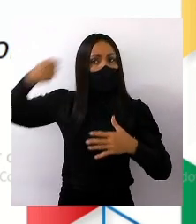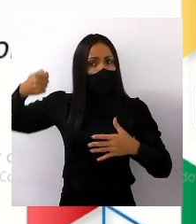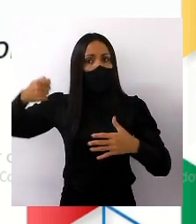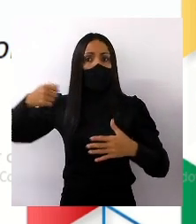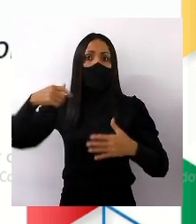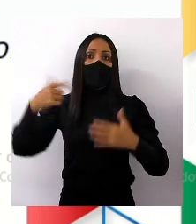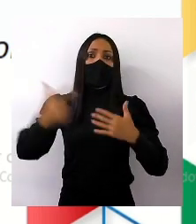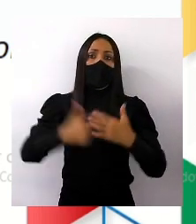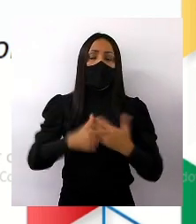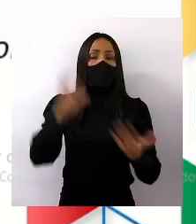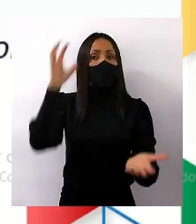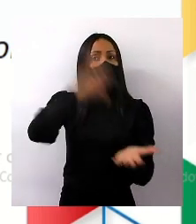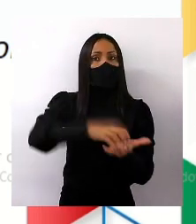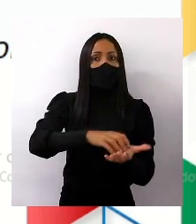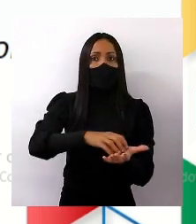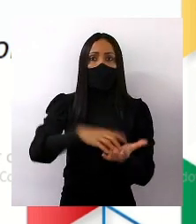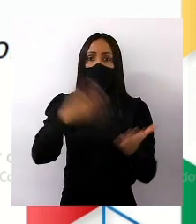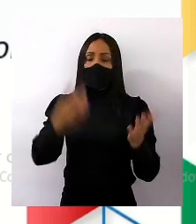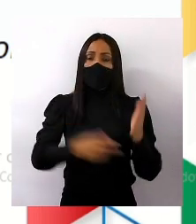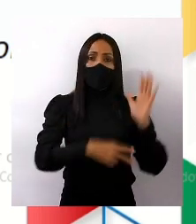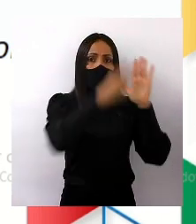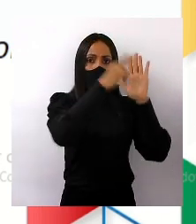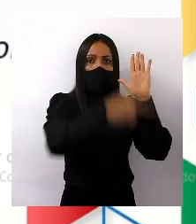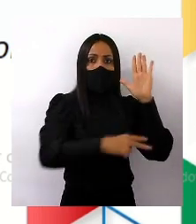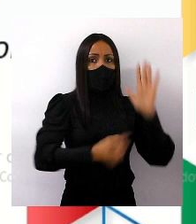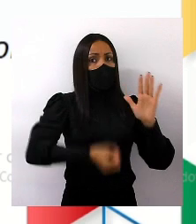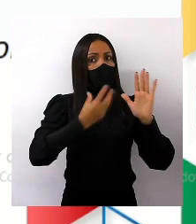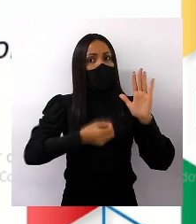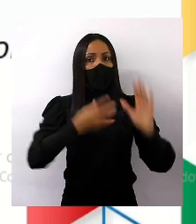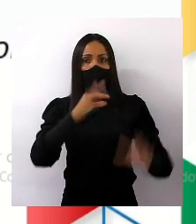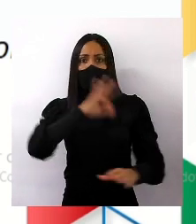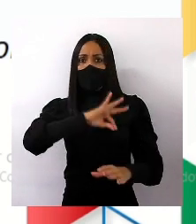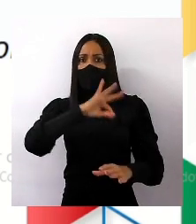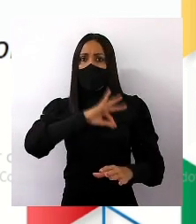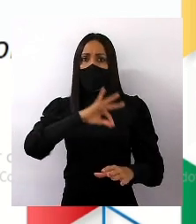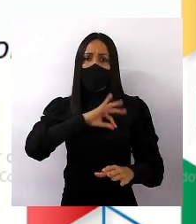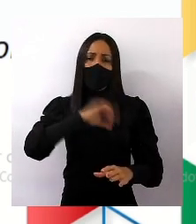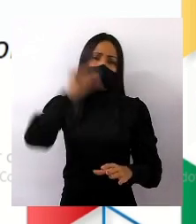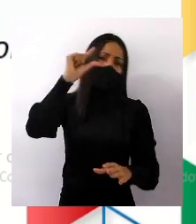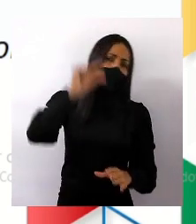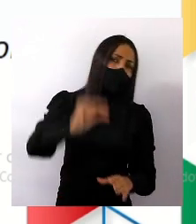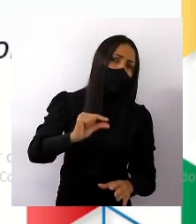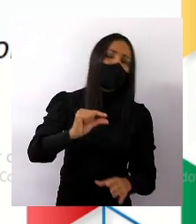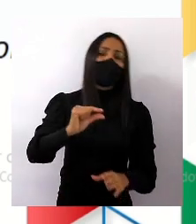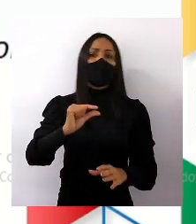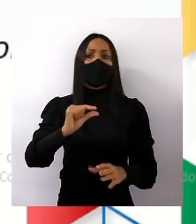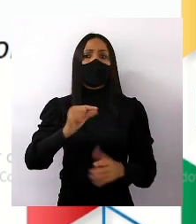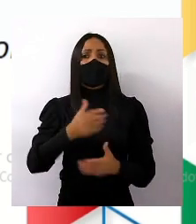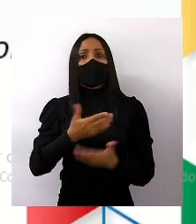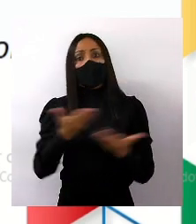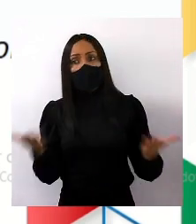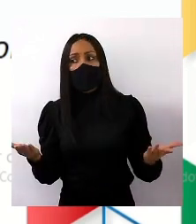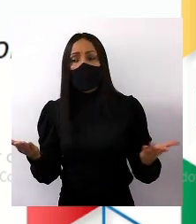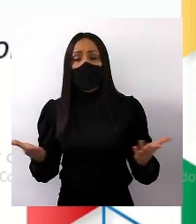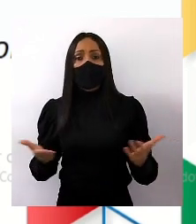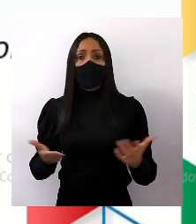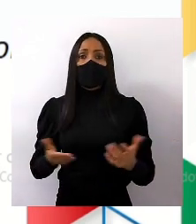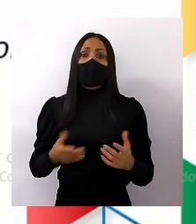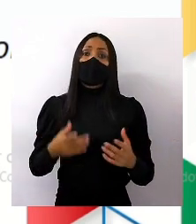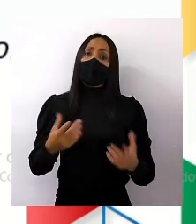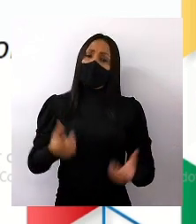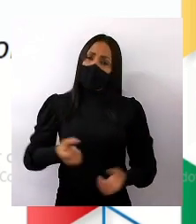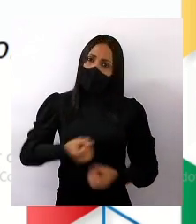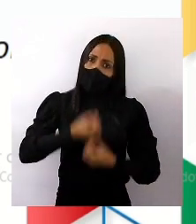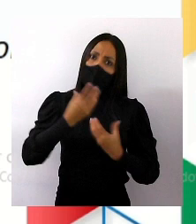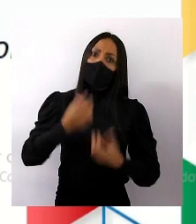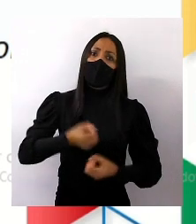funcionário público não cabe no poema com seu salário de fome, sua vida fechada em arquivos. Gente, que poema, não